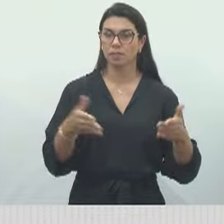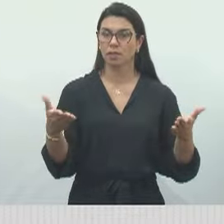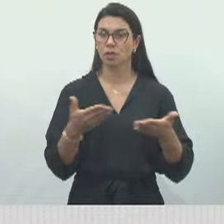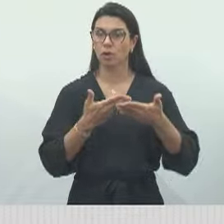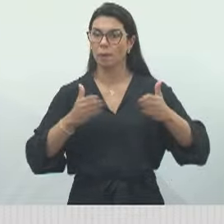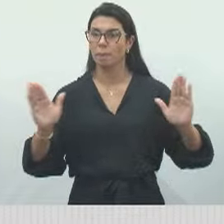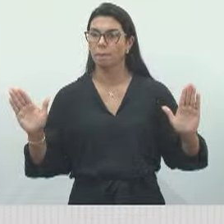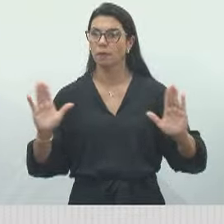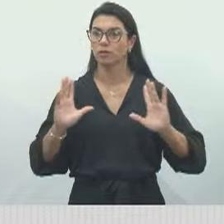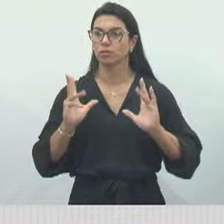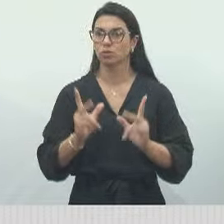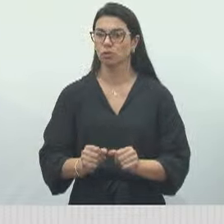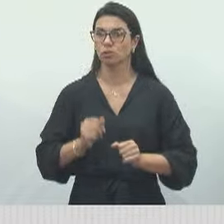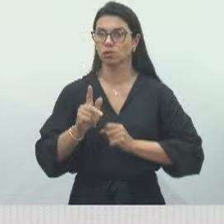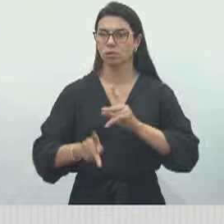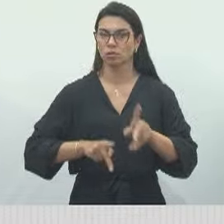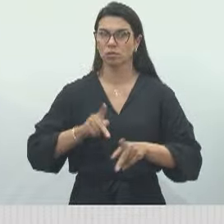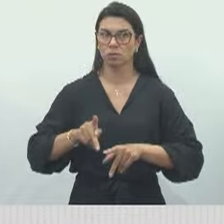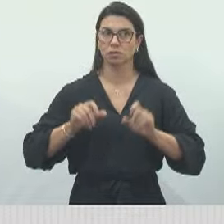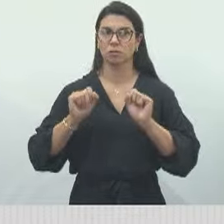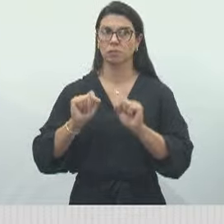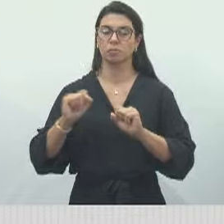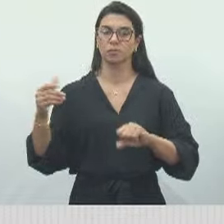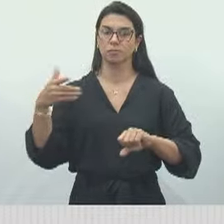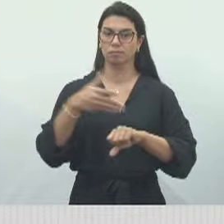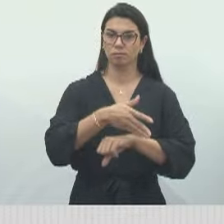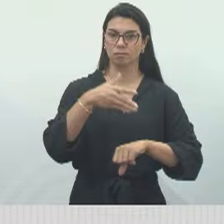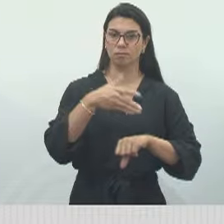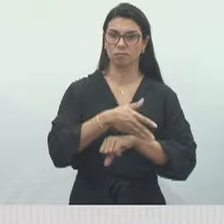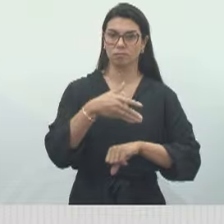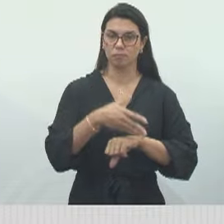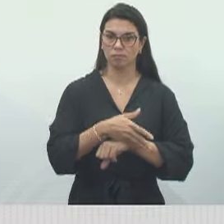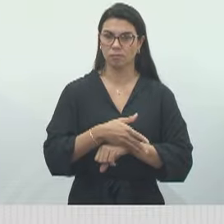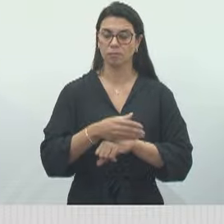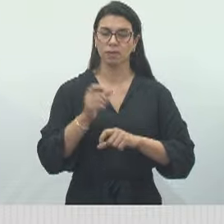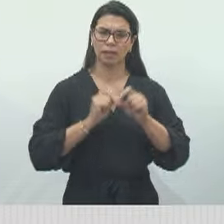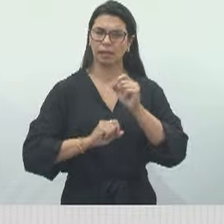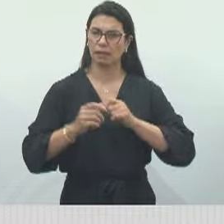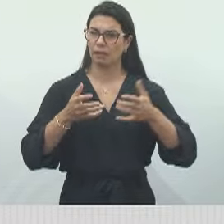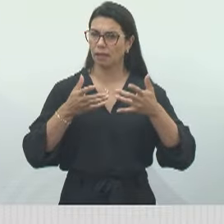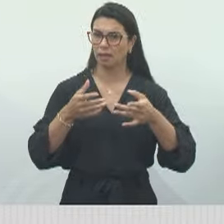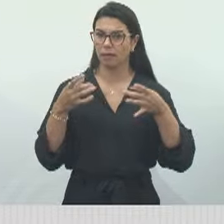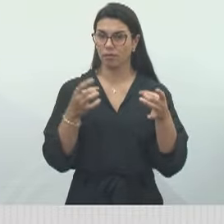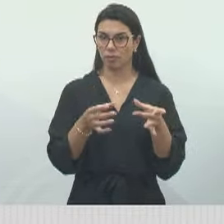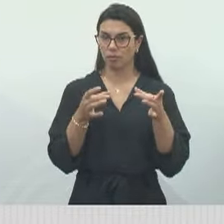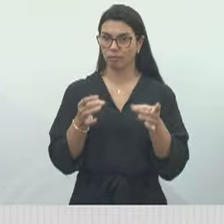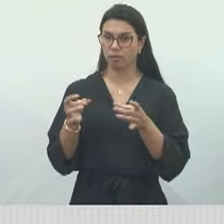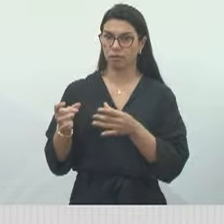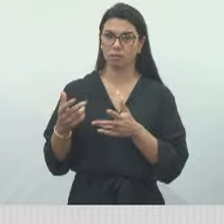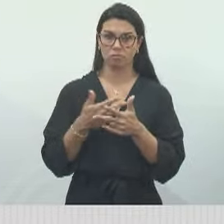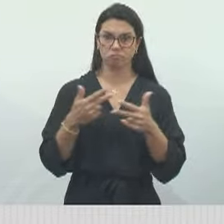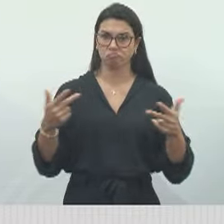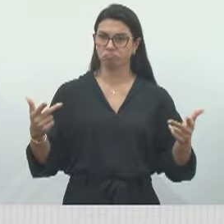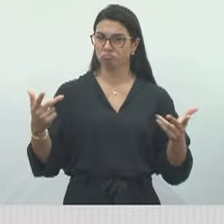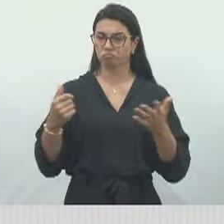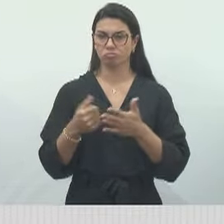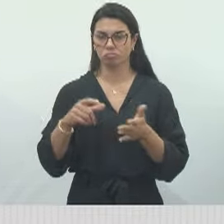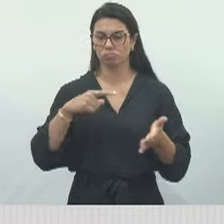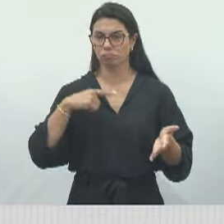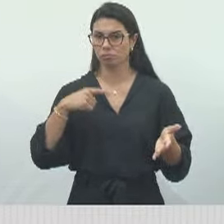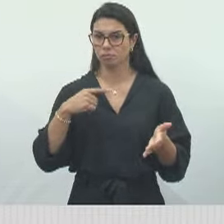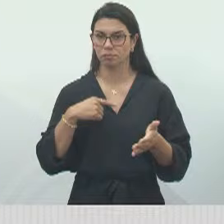aberto para a população, para a comunidade participar. Quem quiser vender seus